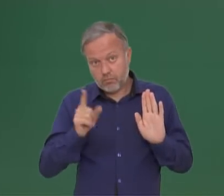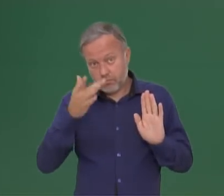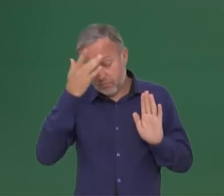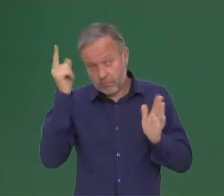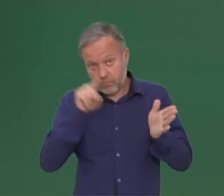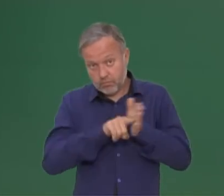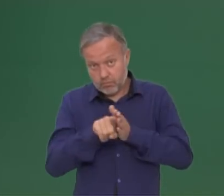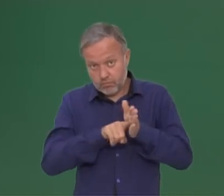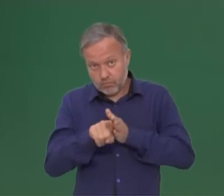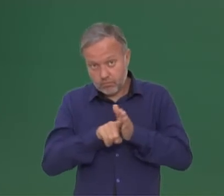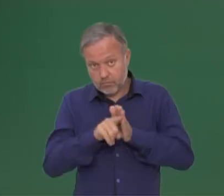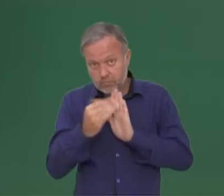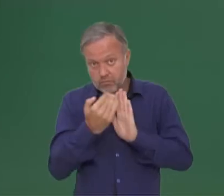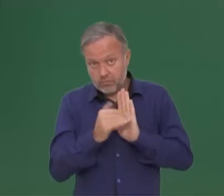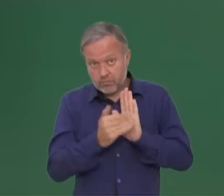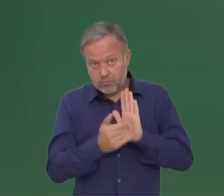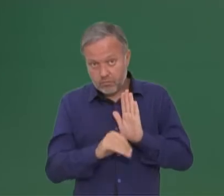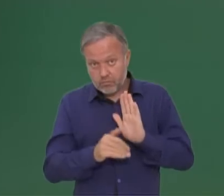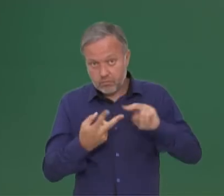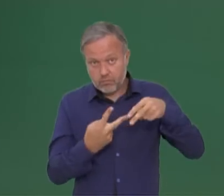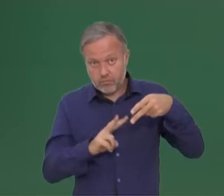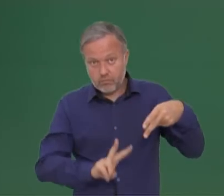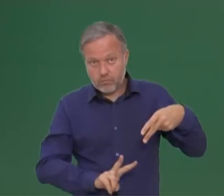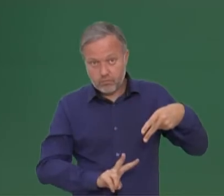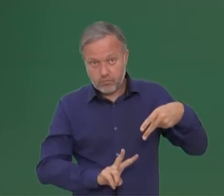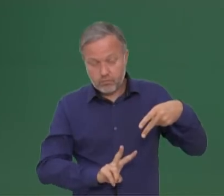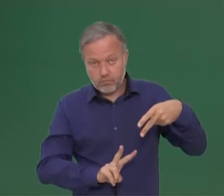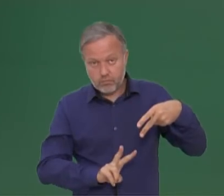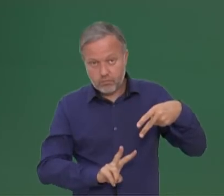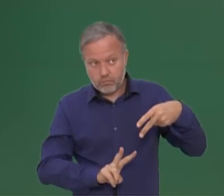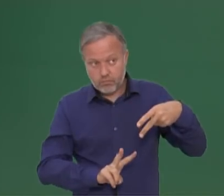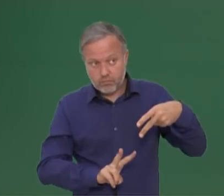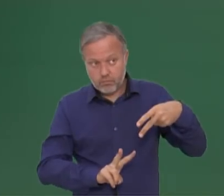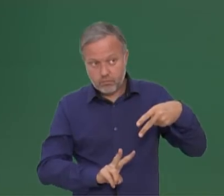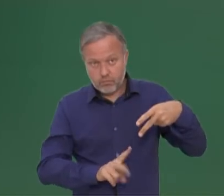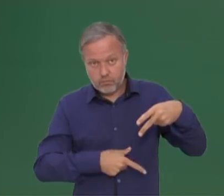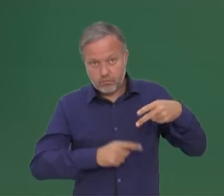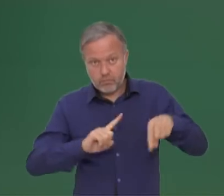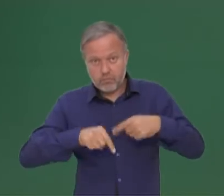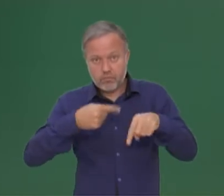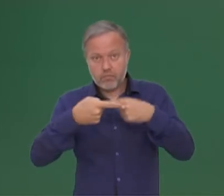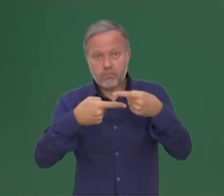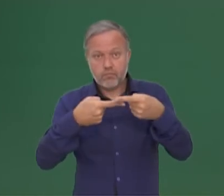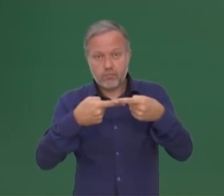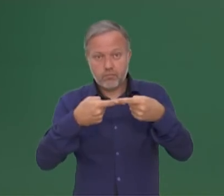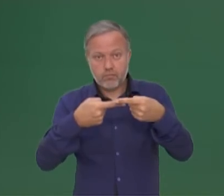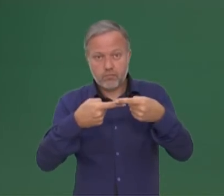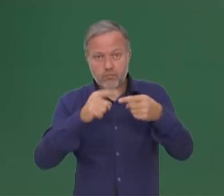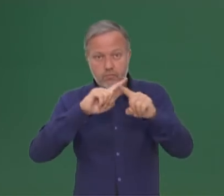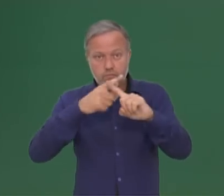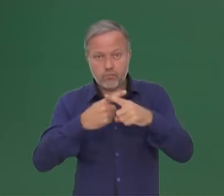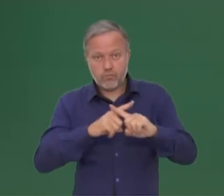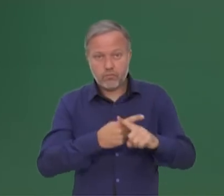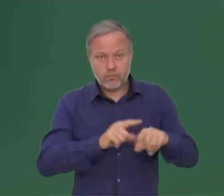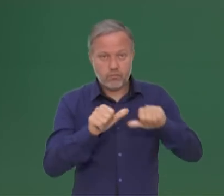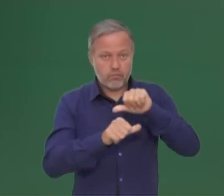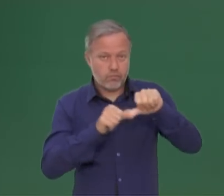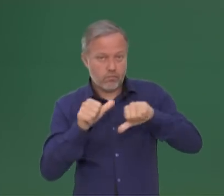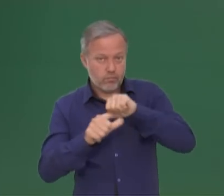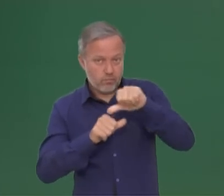se utilizarem o critério do material genético e da evolução, da